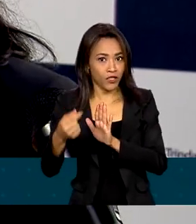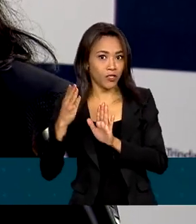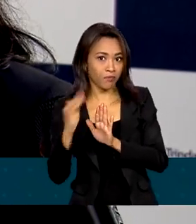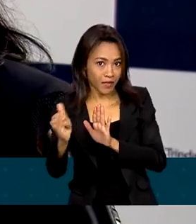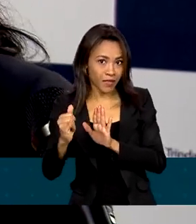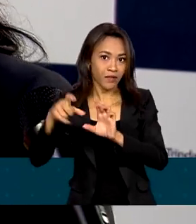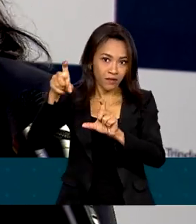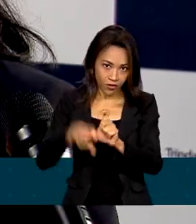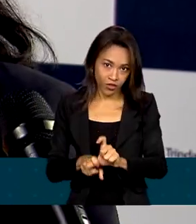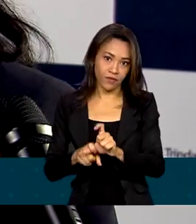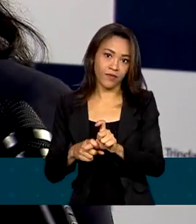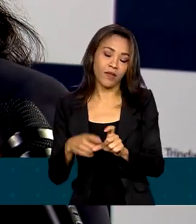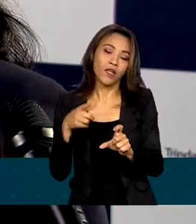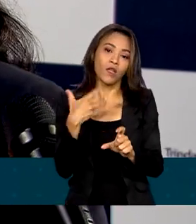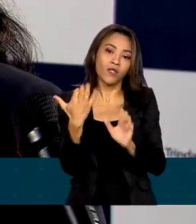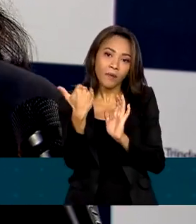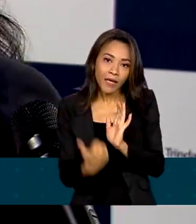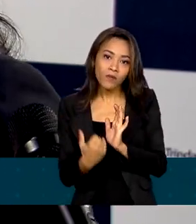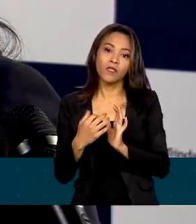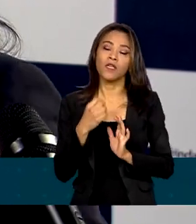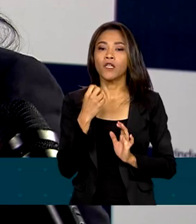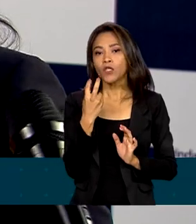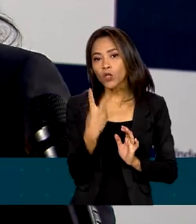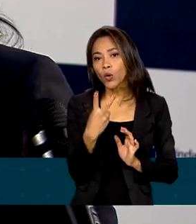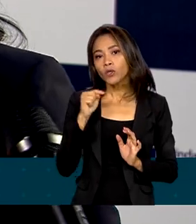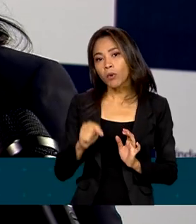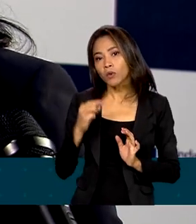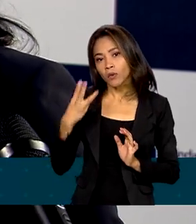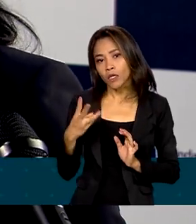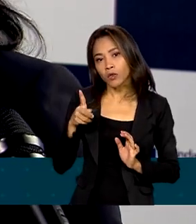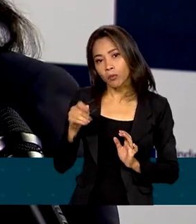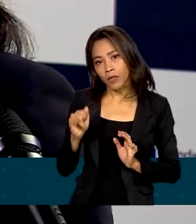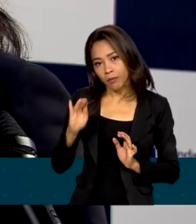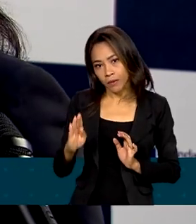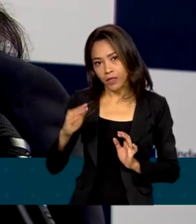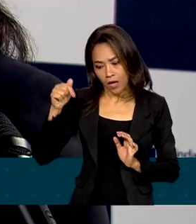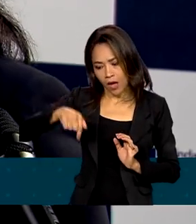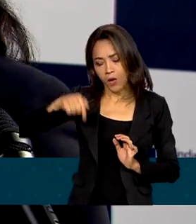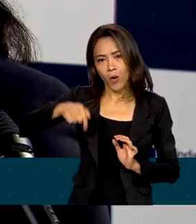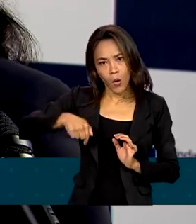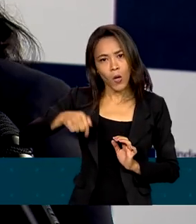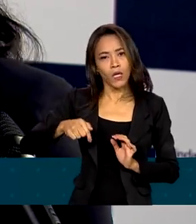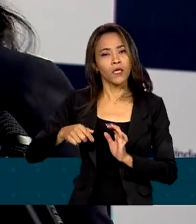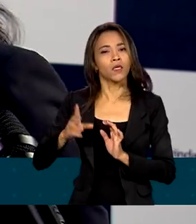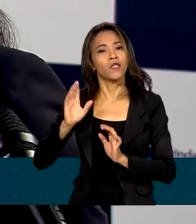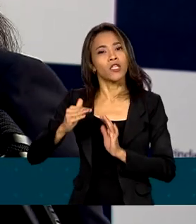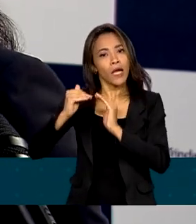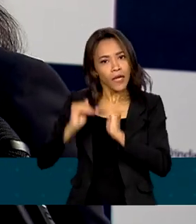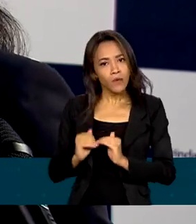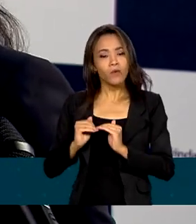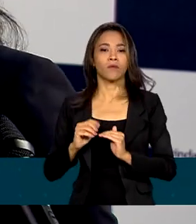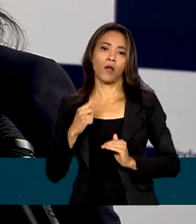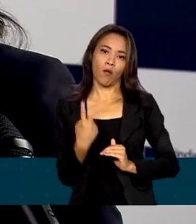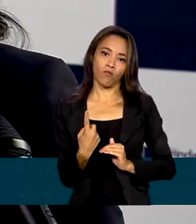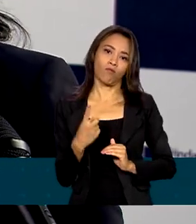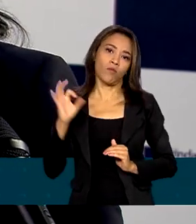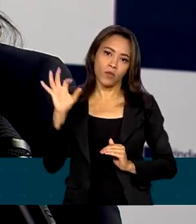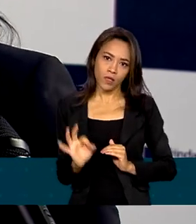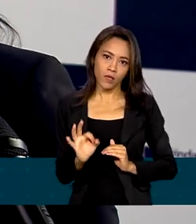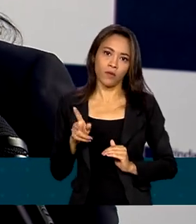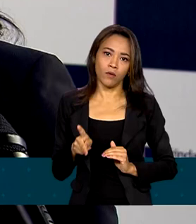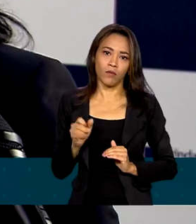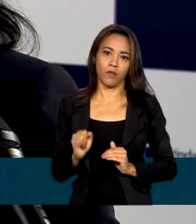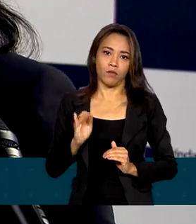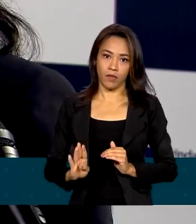falando de reduzir 2,3 de déficit do PIB brasileiro, já agora numa projeção de reduzir para 1% do